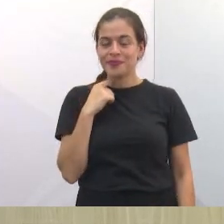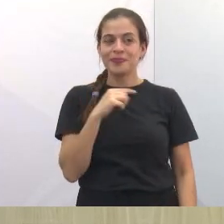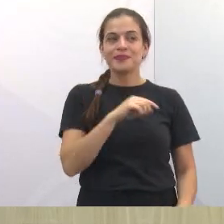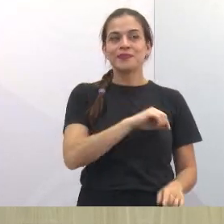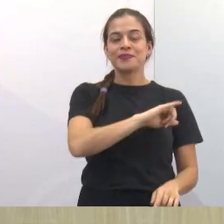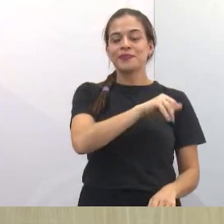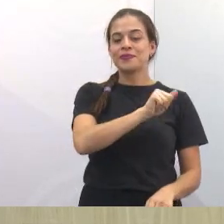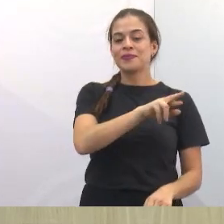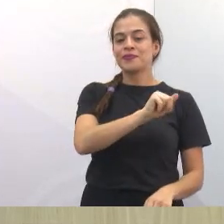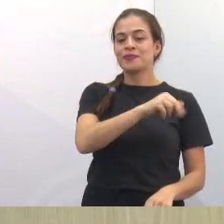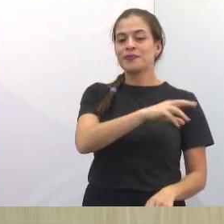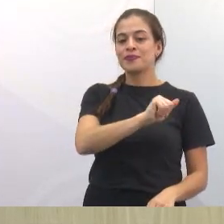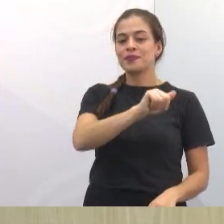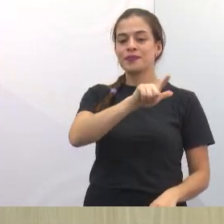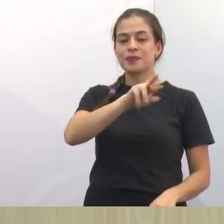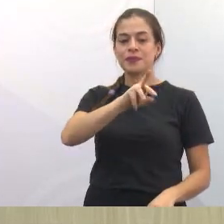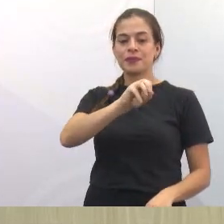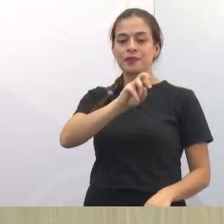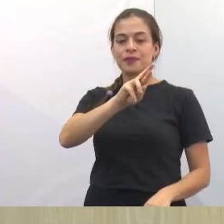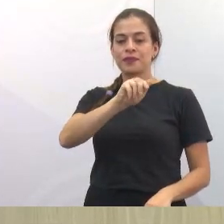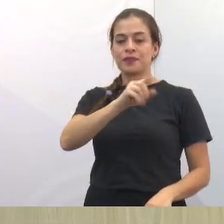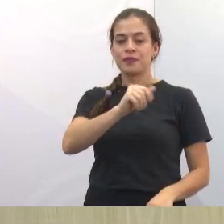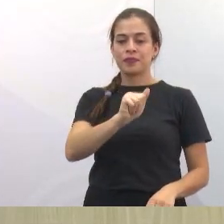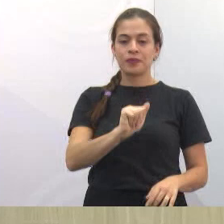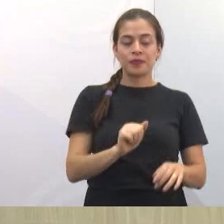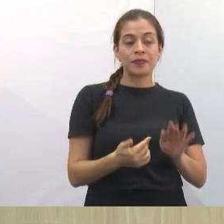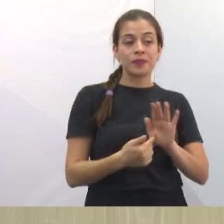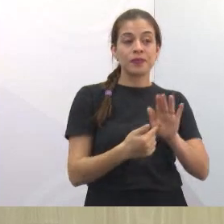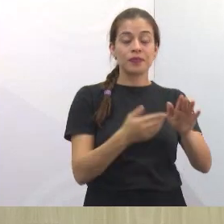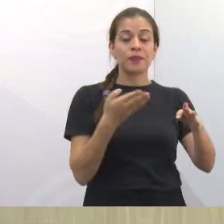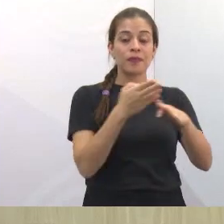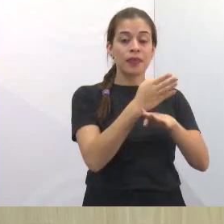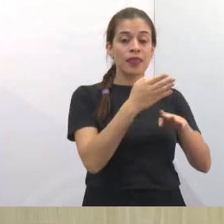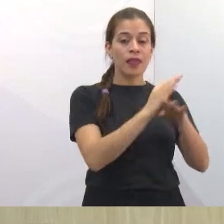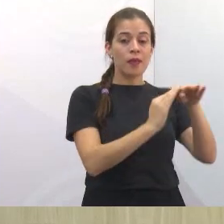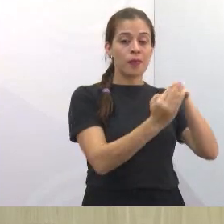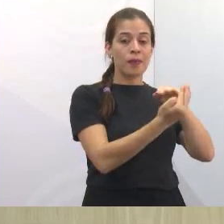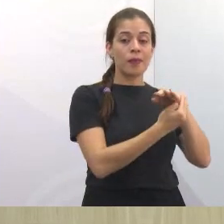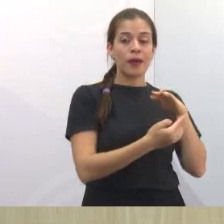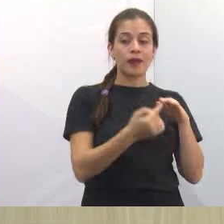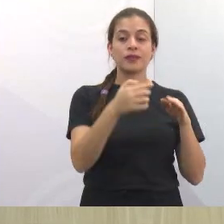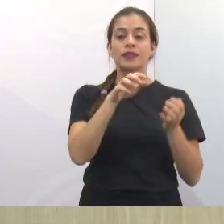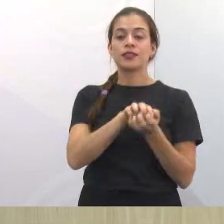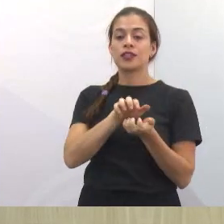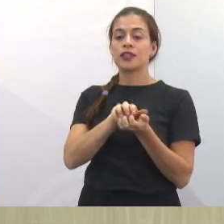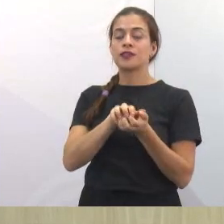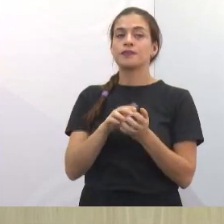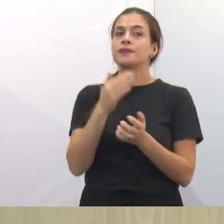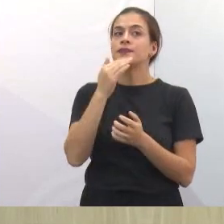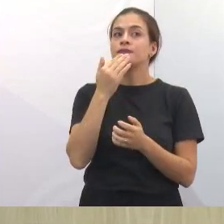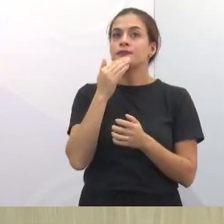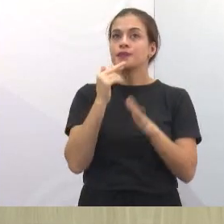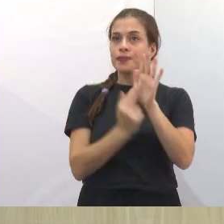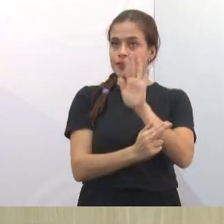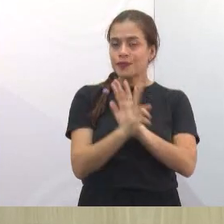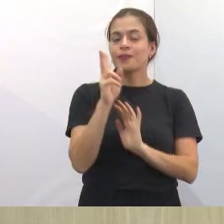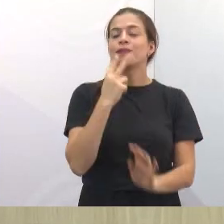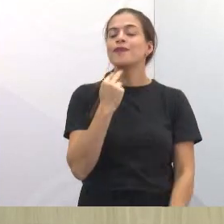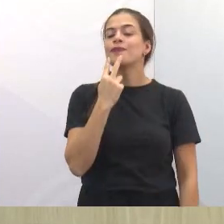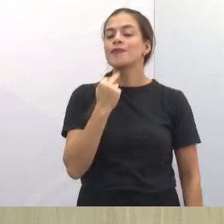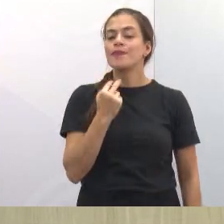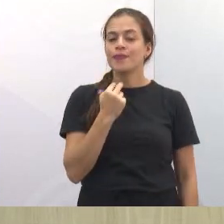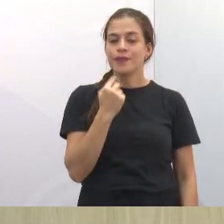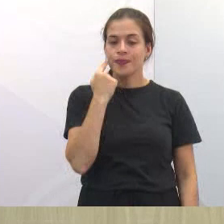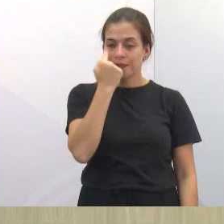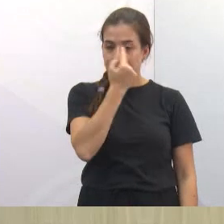I, no acesso a esses bairros nesse município. Autoria, vereador Valmir do Parque Meia